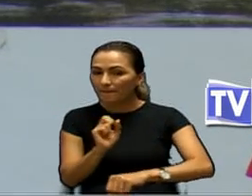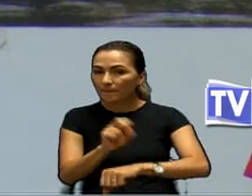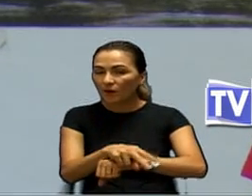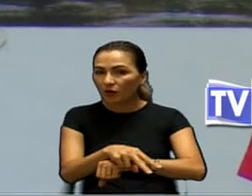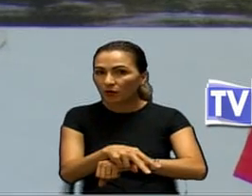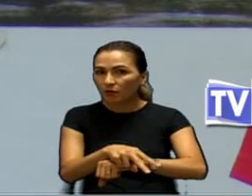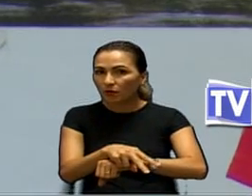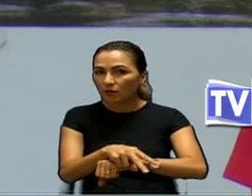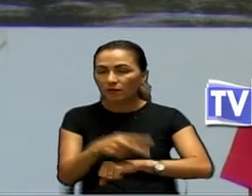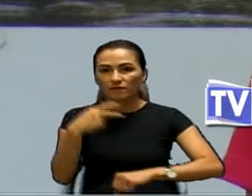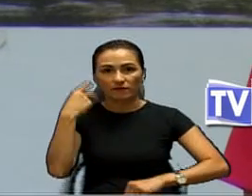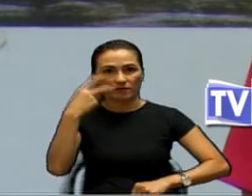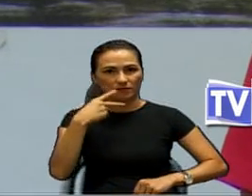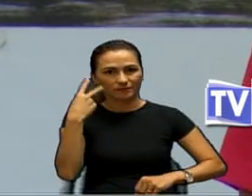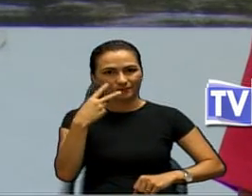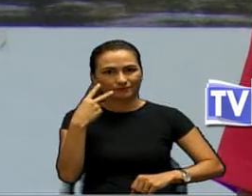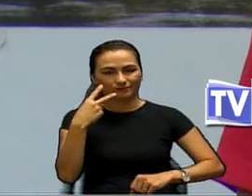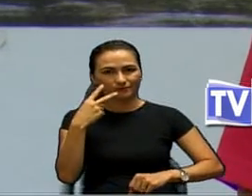executivo